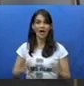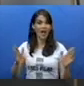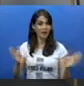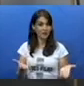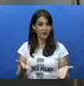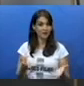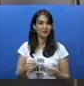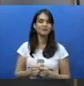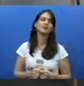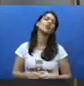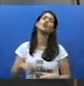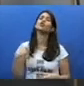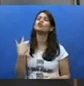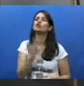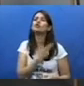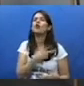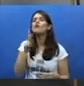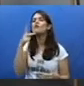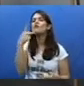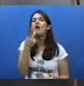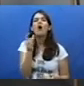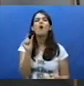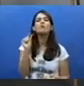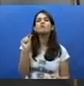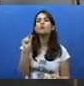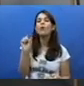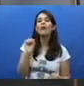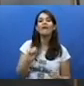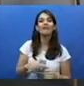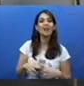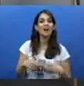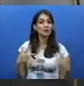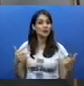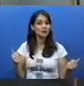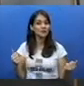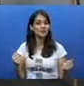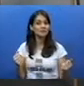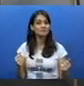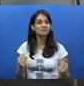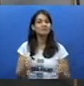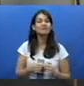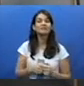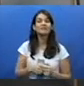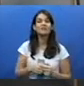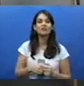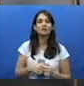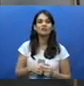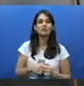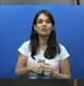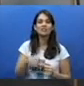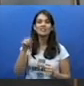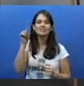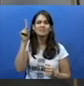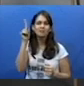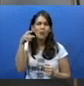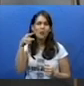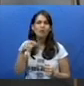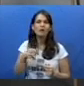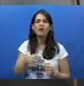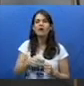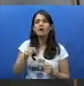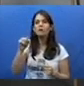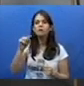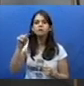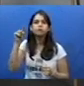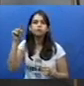Agora, crianças, nós vamos falar um pouquinho sobre os sinais gráficos, porque nós vamos ver os sinaizinhos